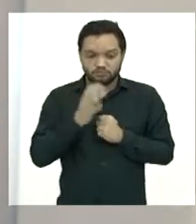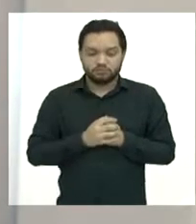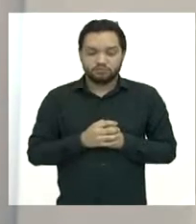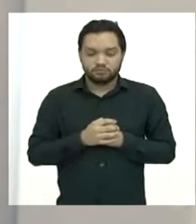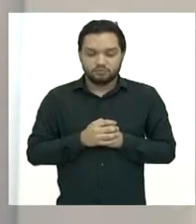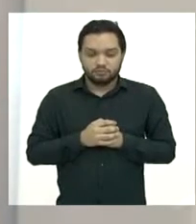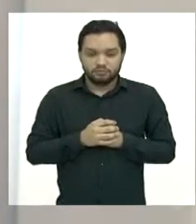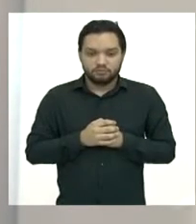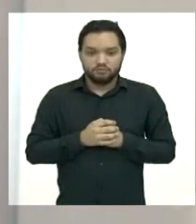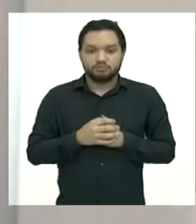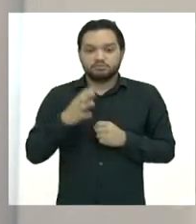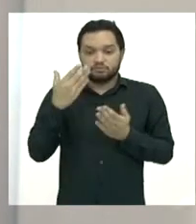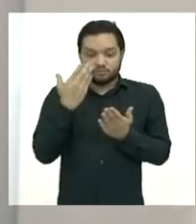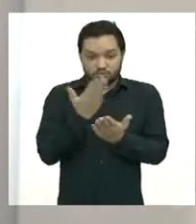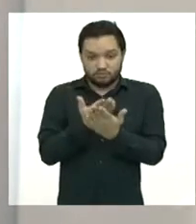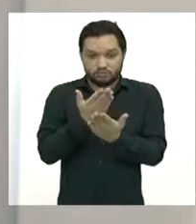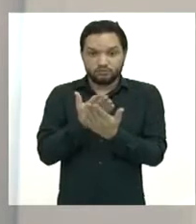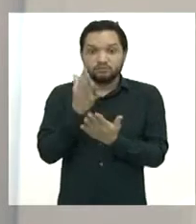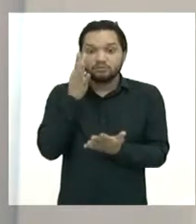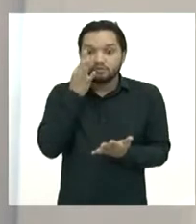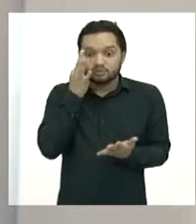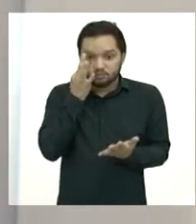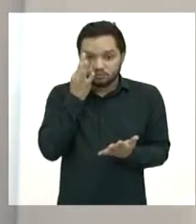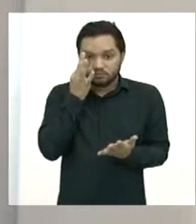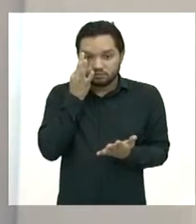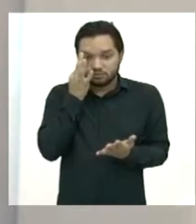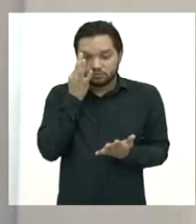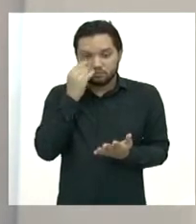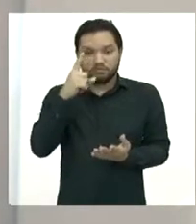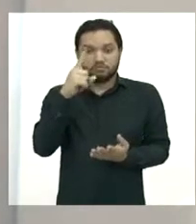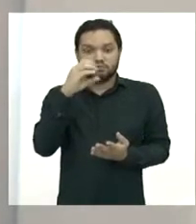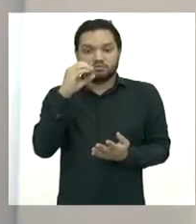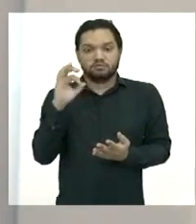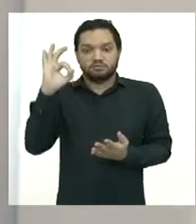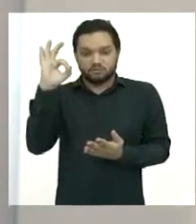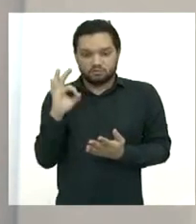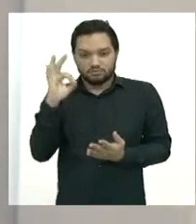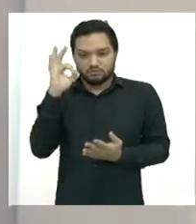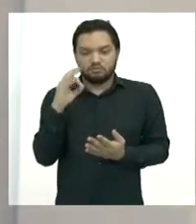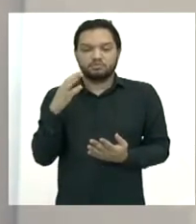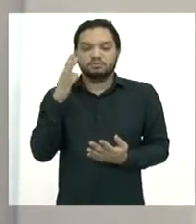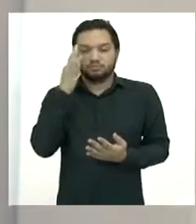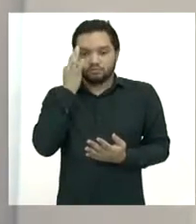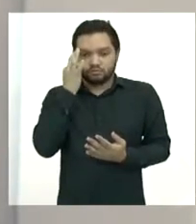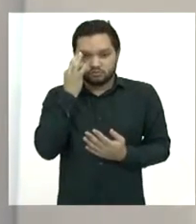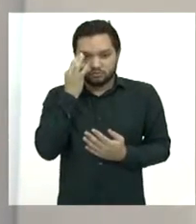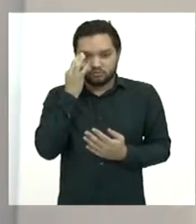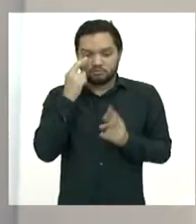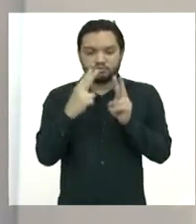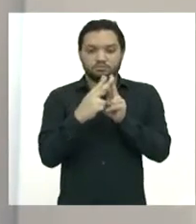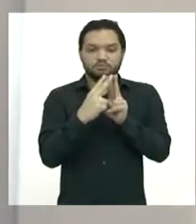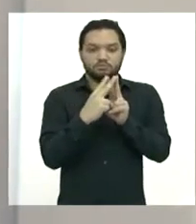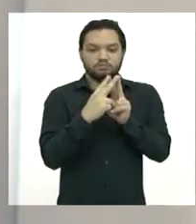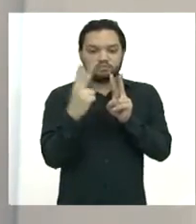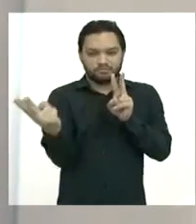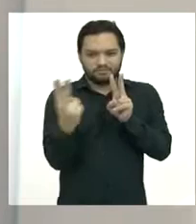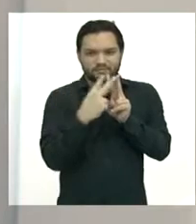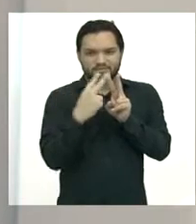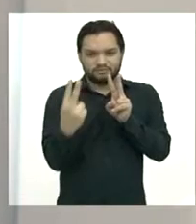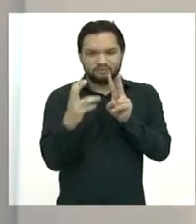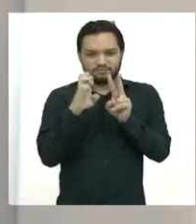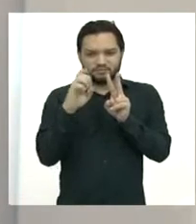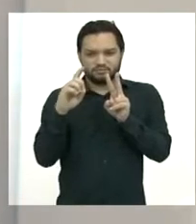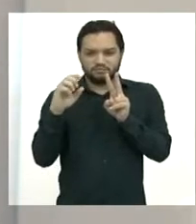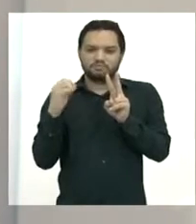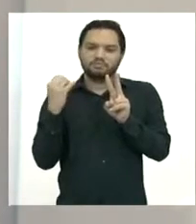ensino presencial ele é fundamental. O ensino 100% presencial é o que a gente defende. O EAD, o ensino à distância,